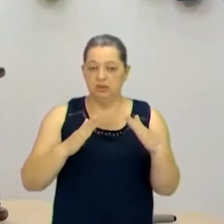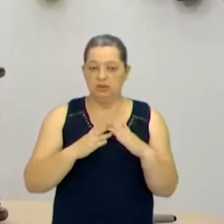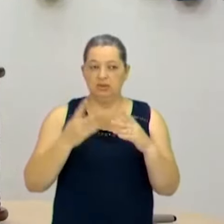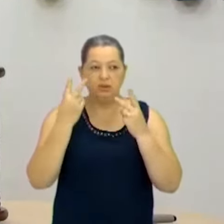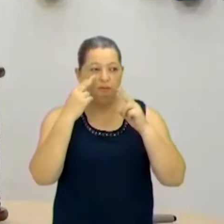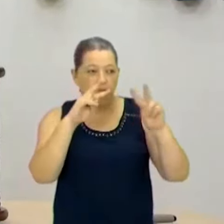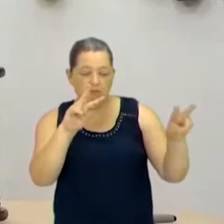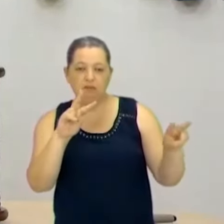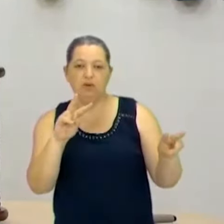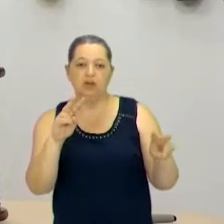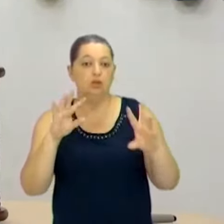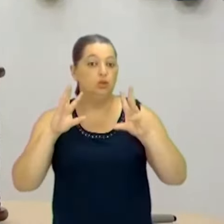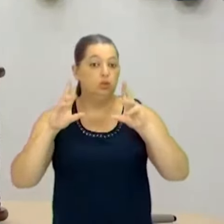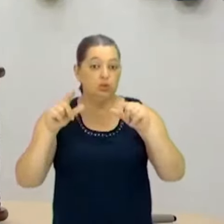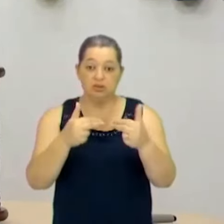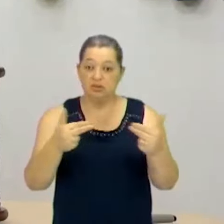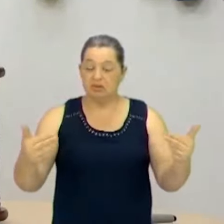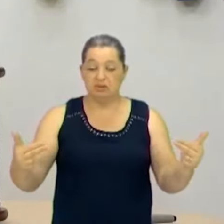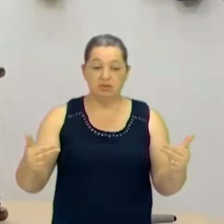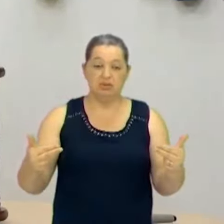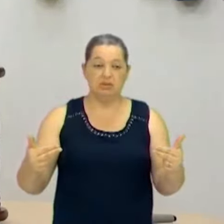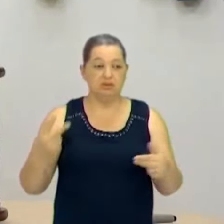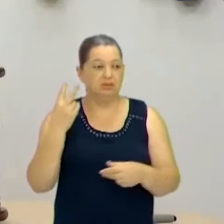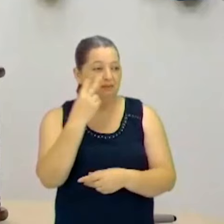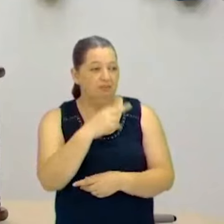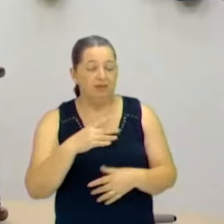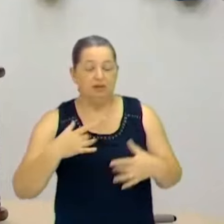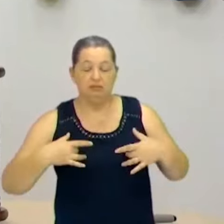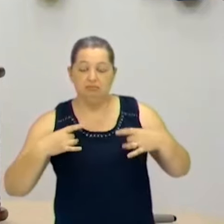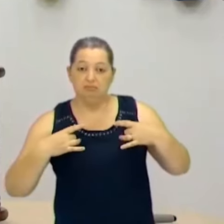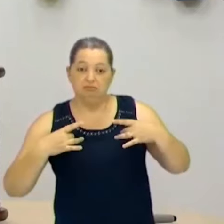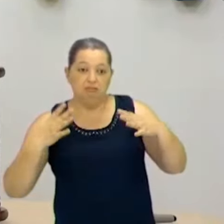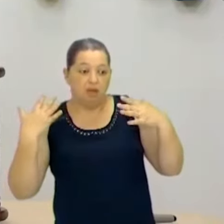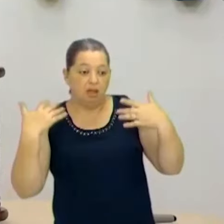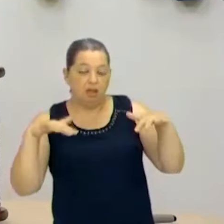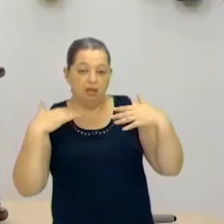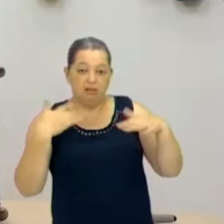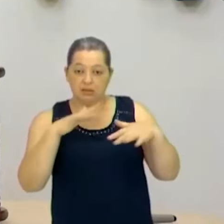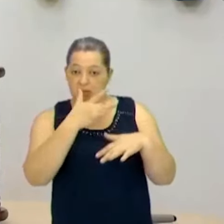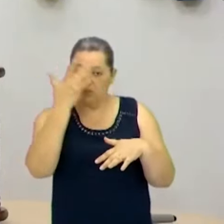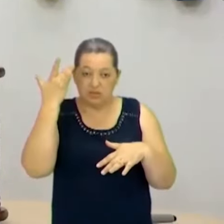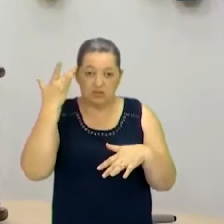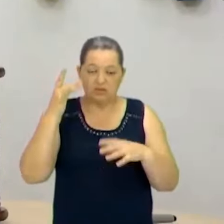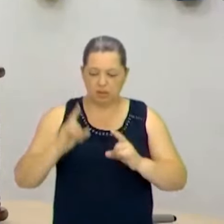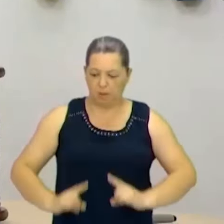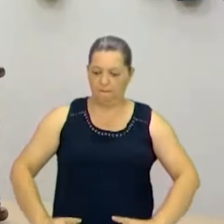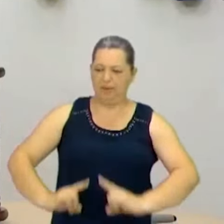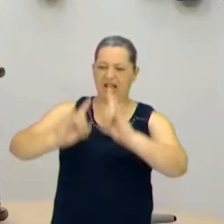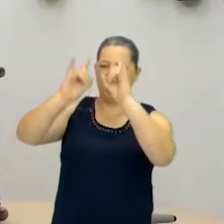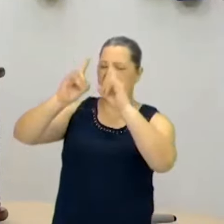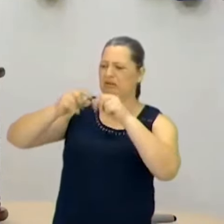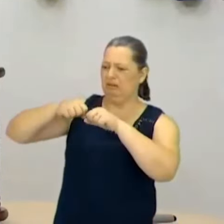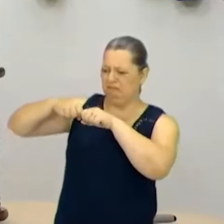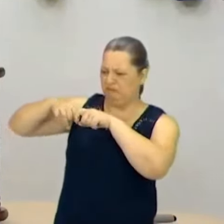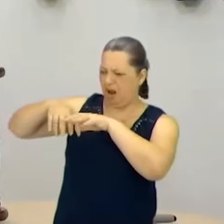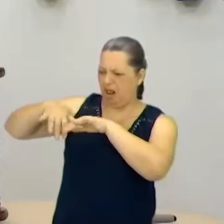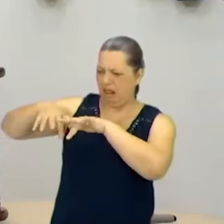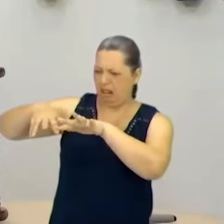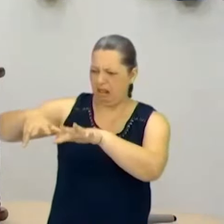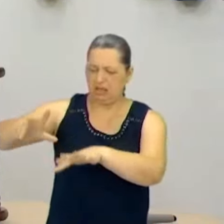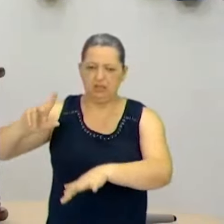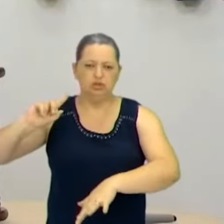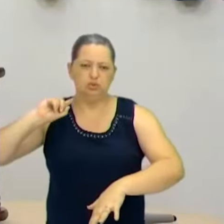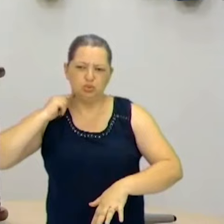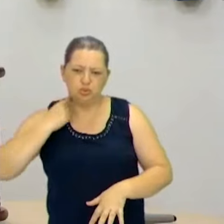ele participa, ele vê o terror no olhar das pessoas, ele vê as pessoas saindo do prédio todas sujas ali, né,